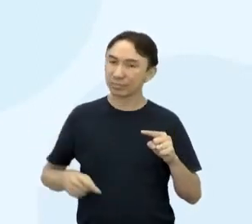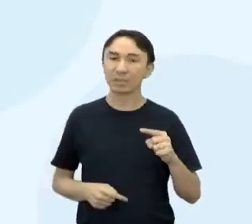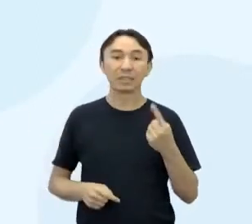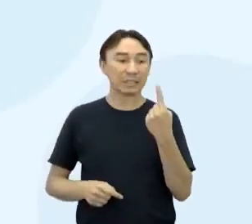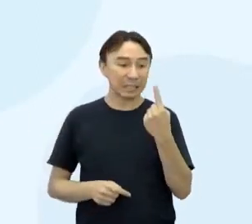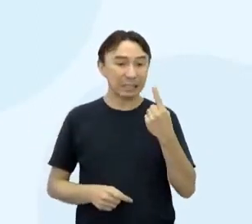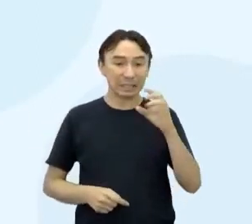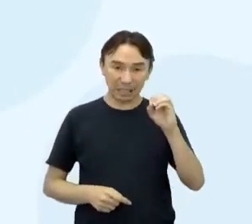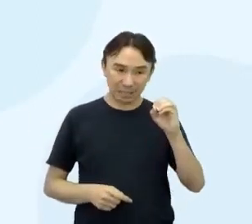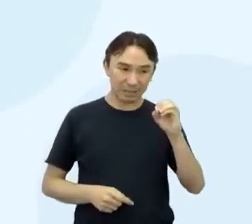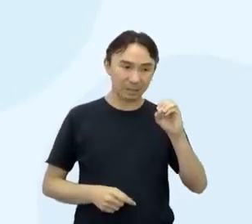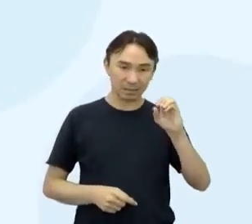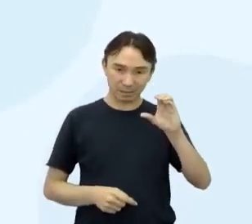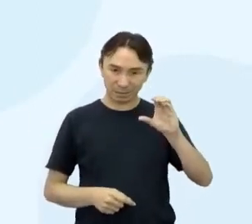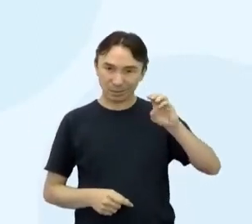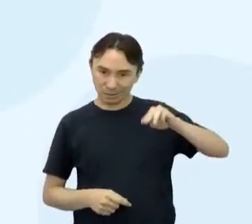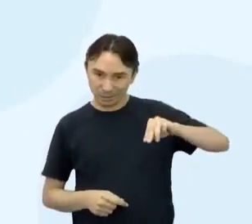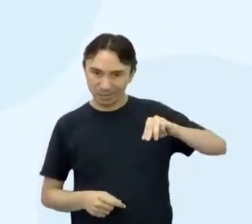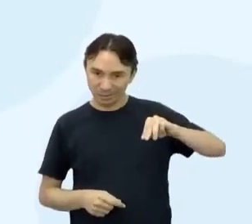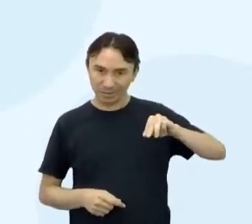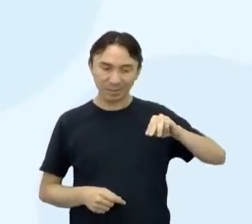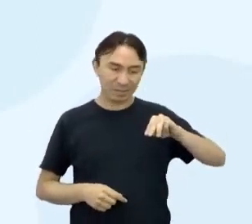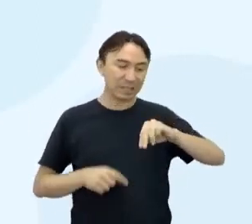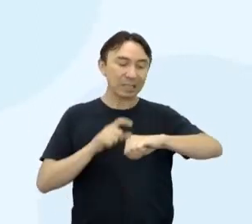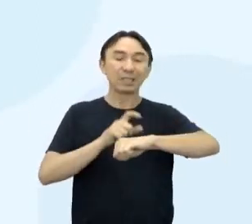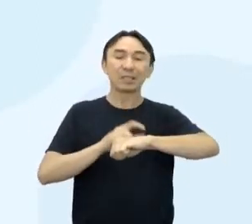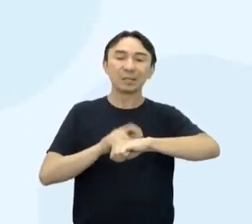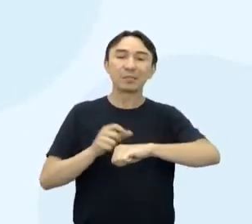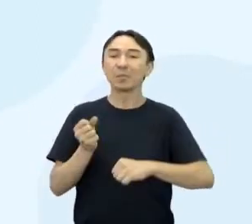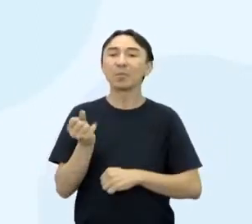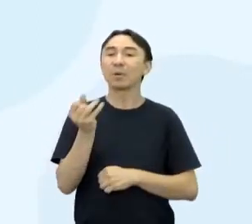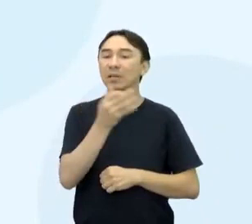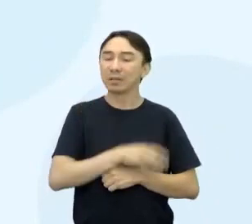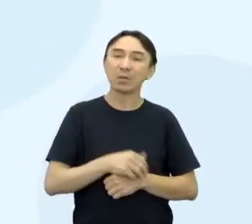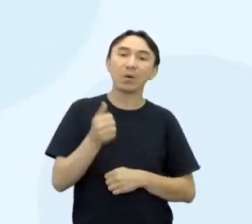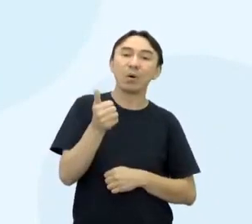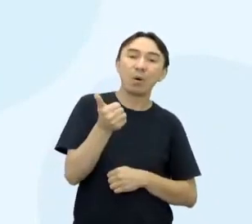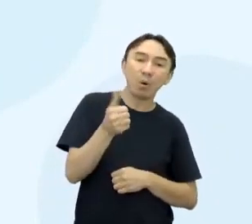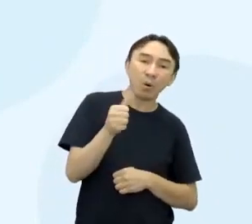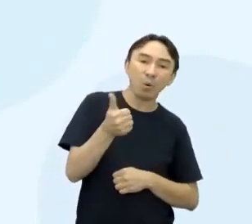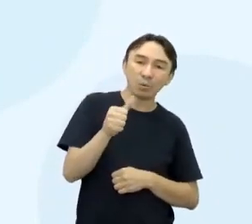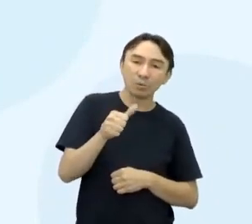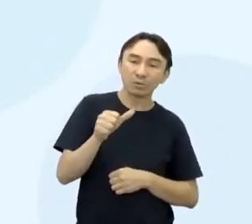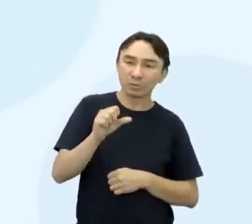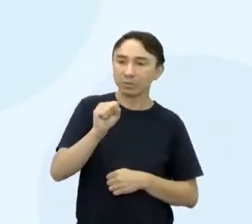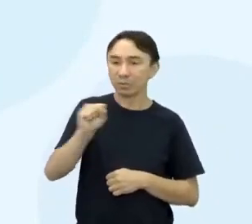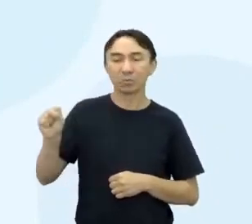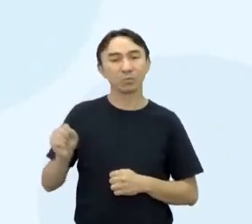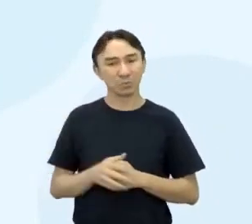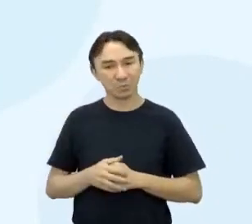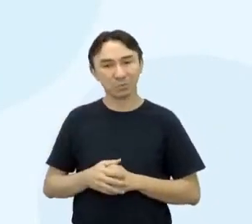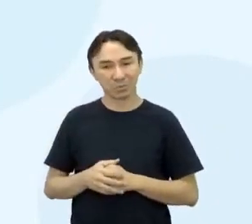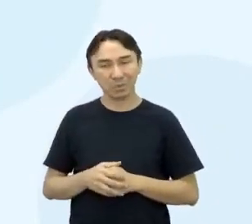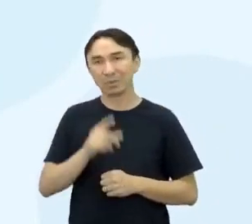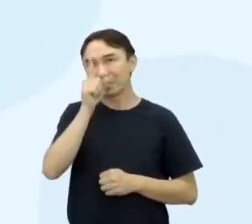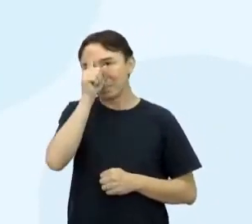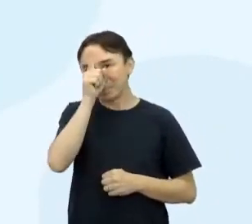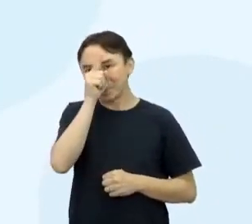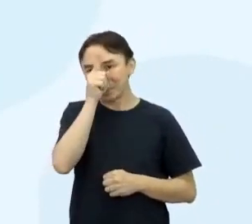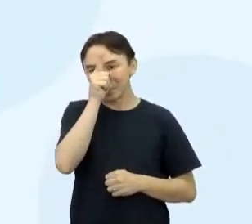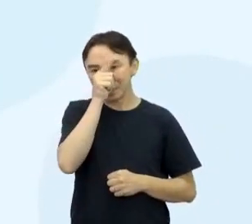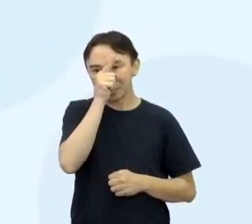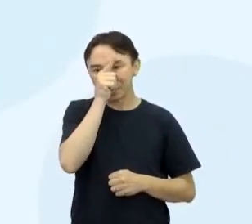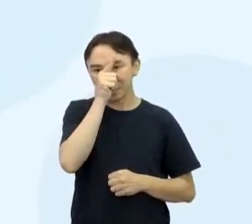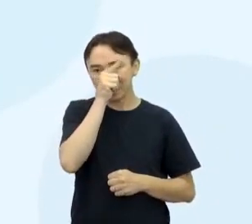Cada 10 centímetros, essa bolinha gasta 11 segundos aí para mudar de uma marquinha para outra, tá certo? Ó, aqui, ó,